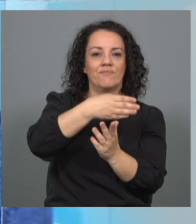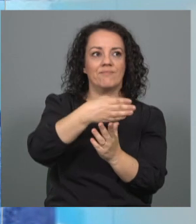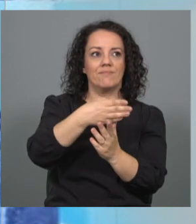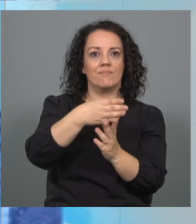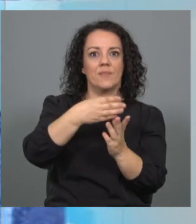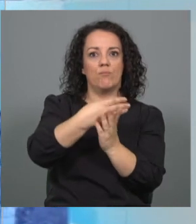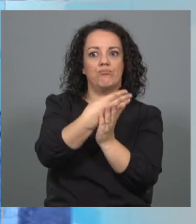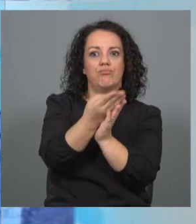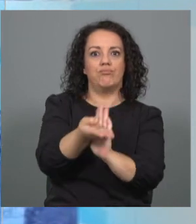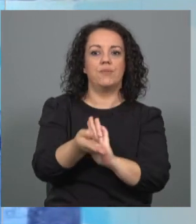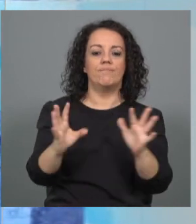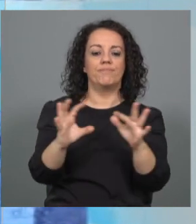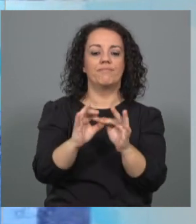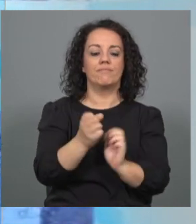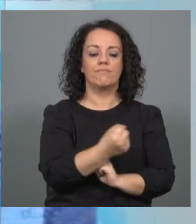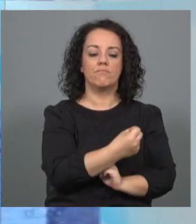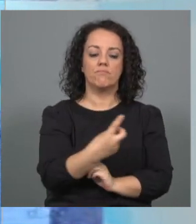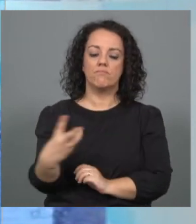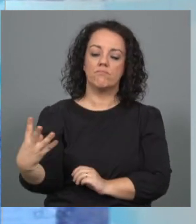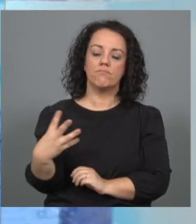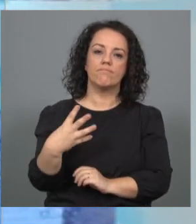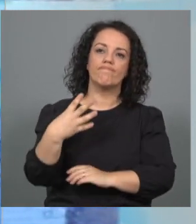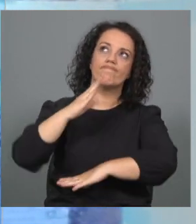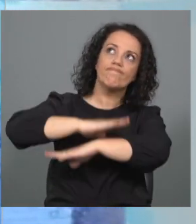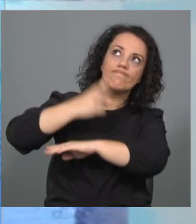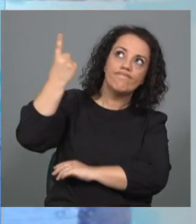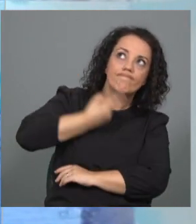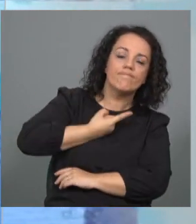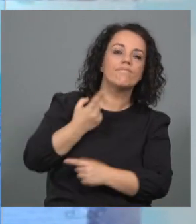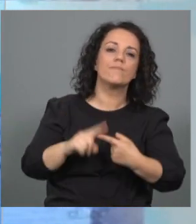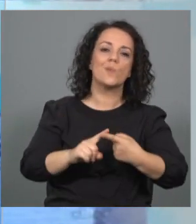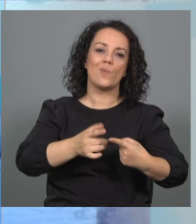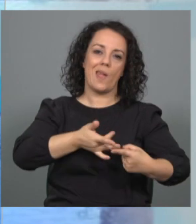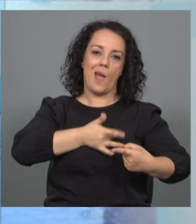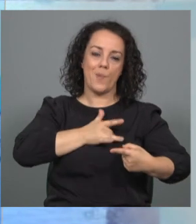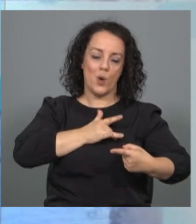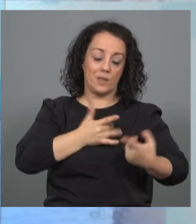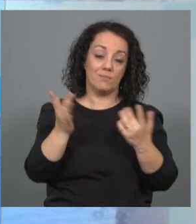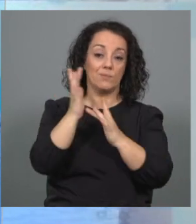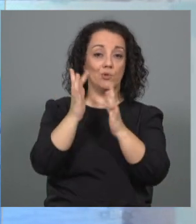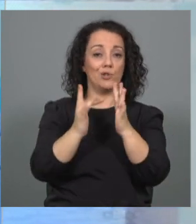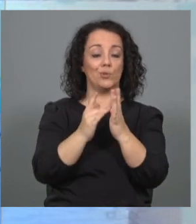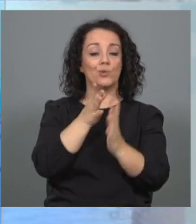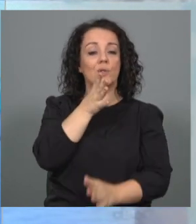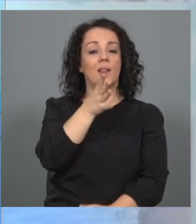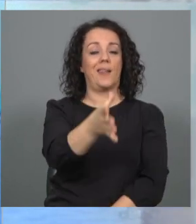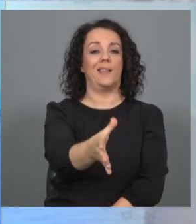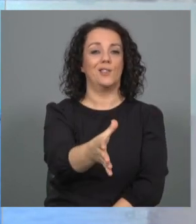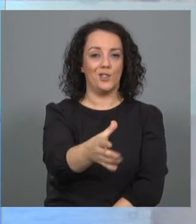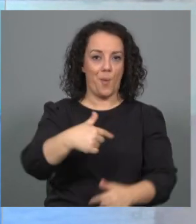ser aquele dos discípulos de Cristo, o mandamento do amor, é o próprio Jesus que lhes transmite